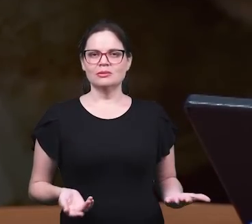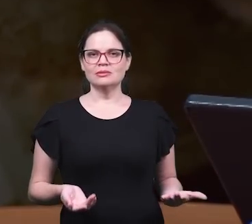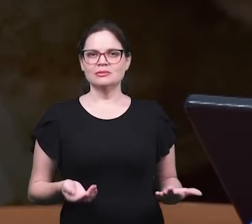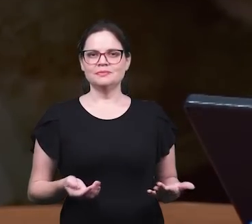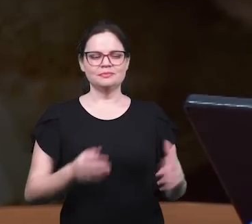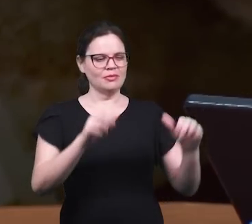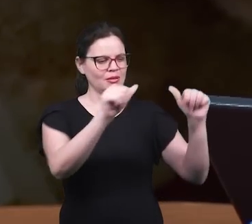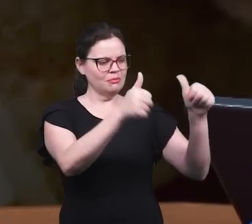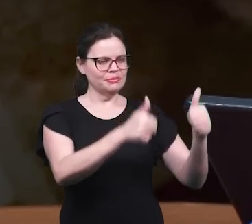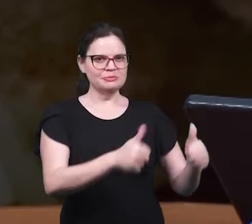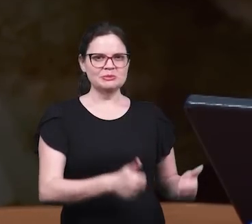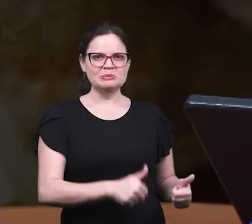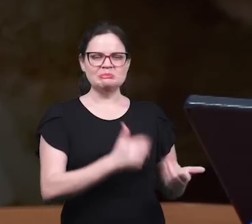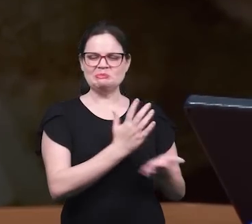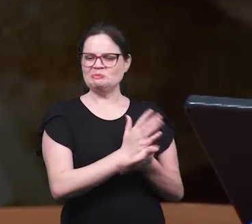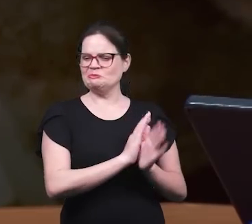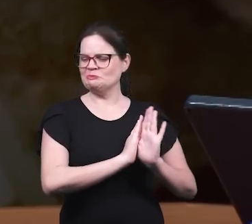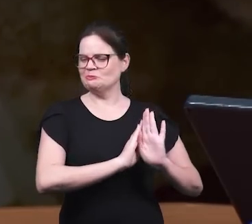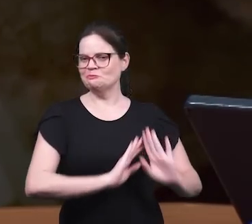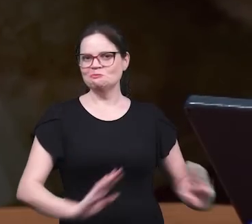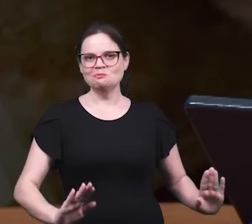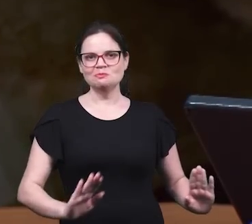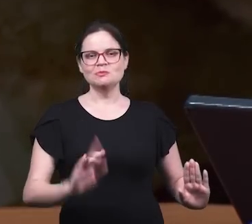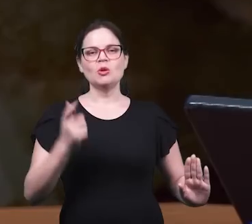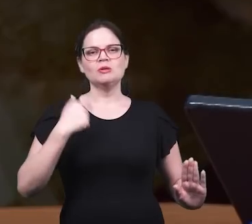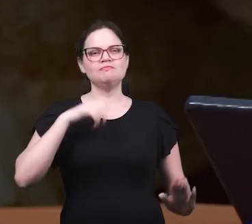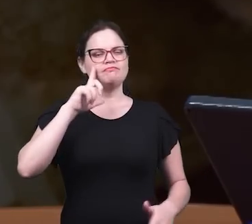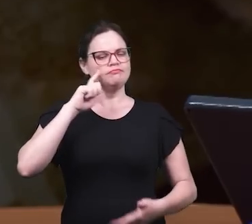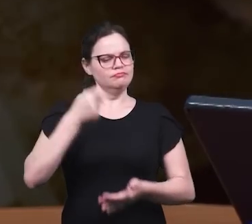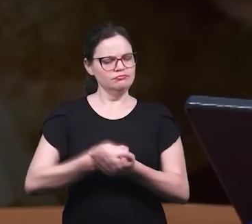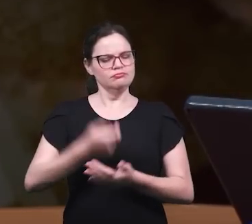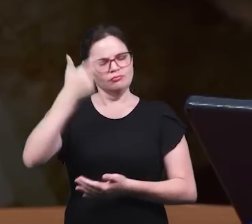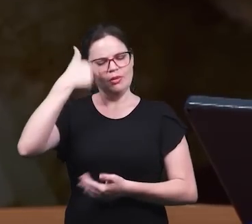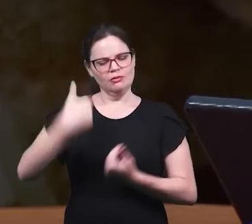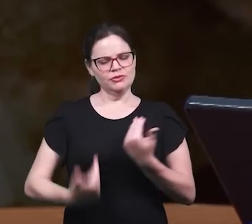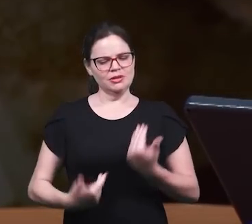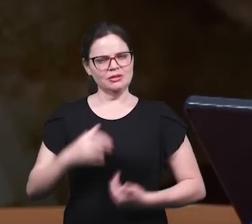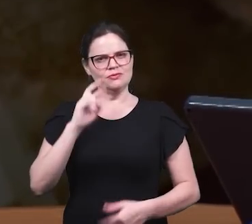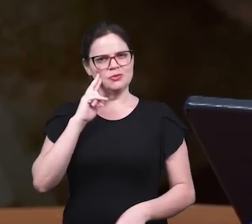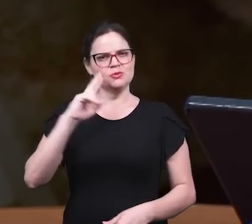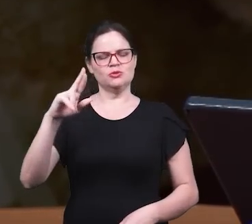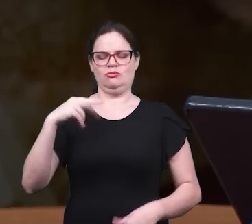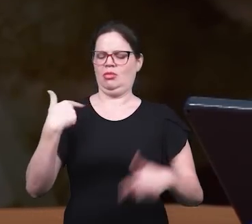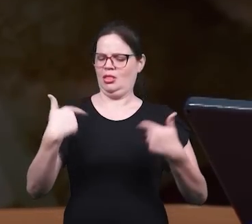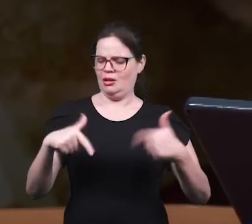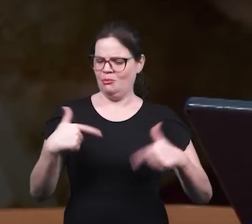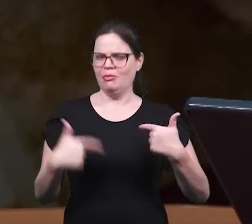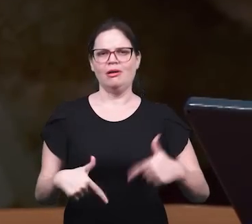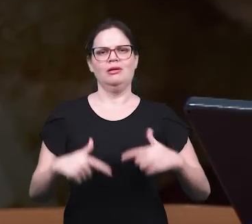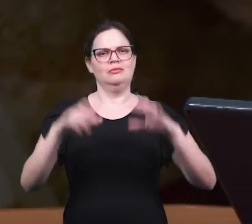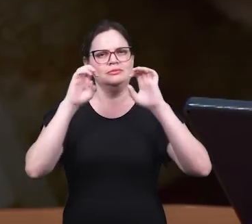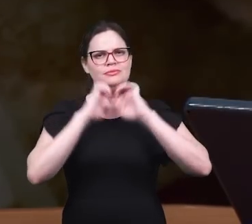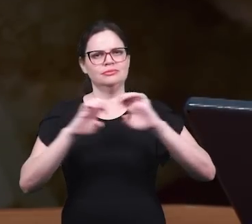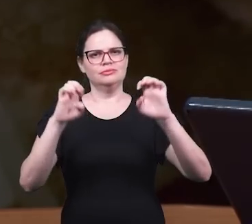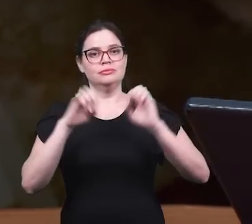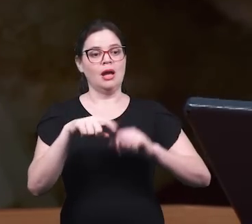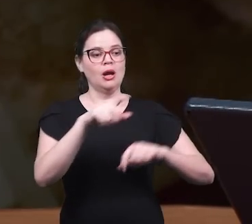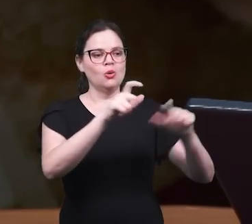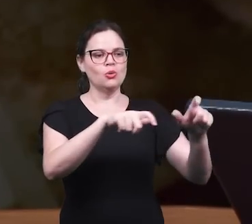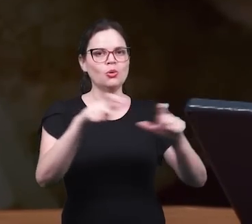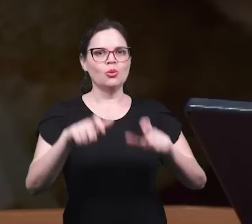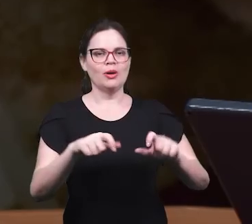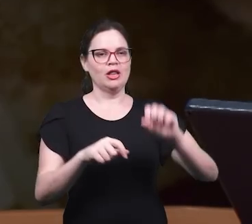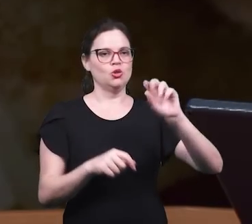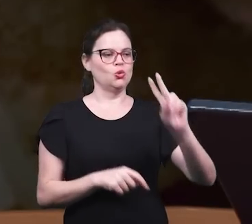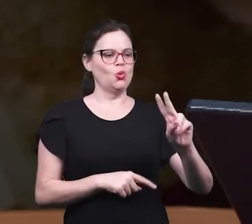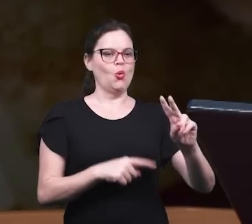idolatria e passou a servir o Senhor, a trabalhar, a evangelizar. E aqui diz que toda a Macedônia e